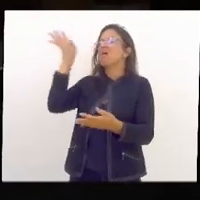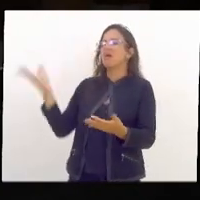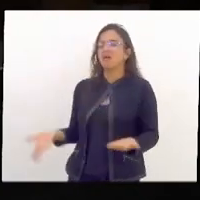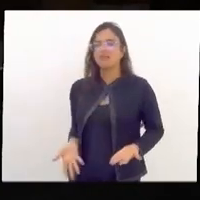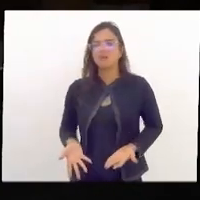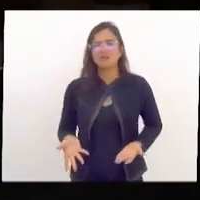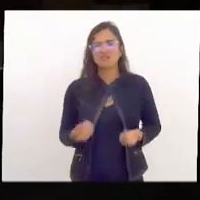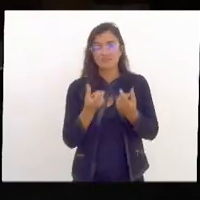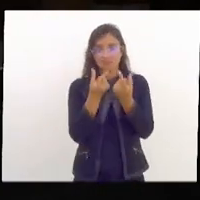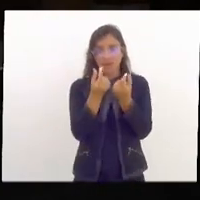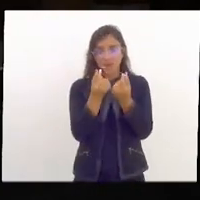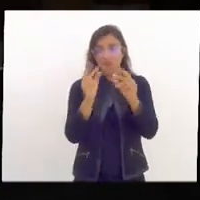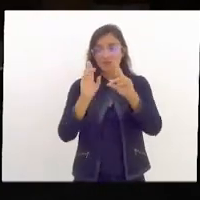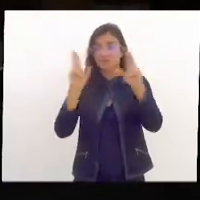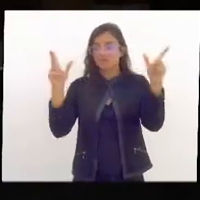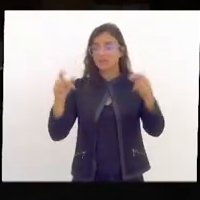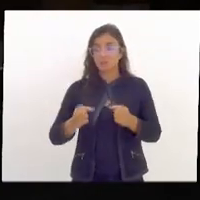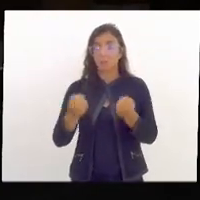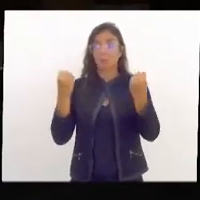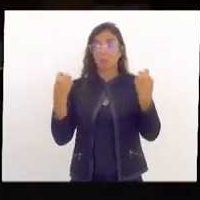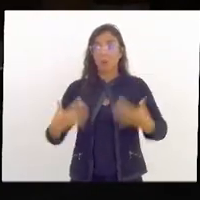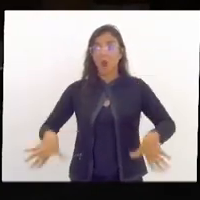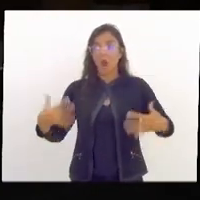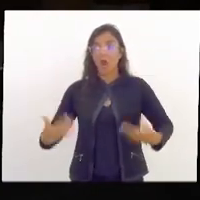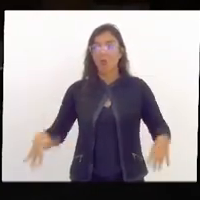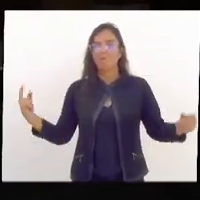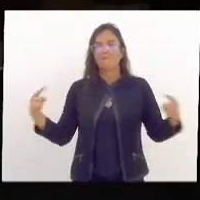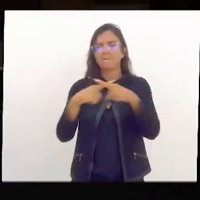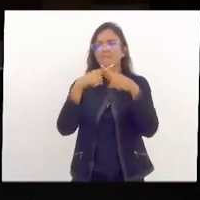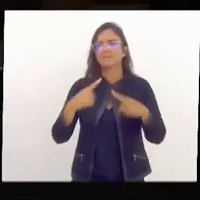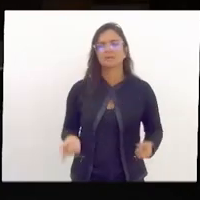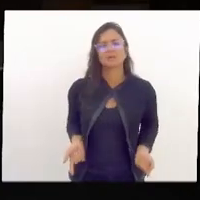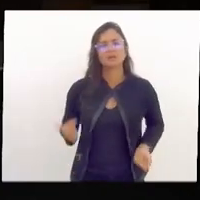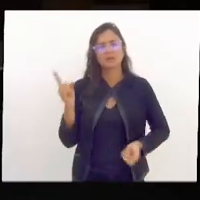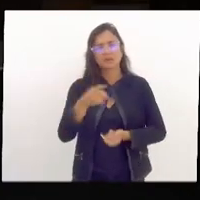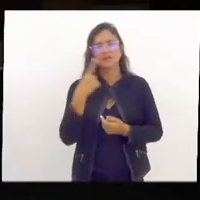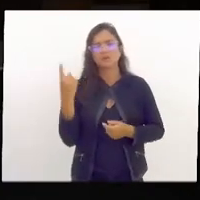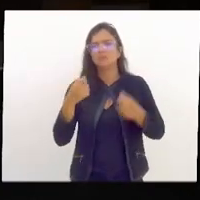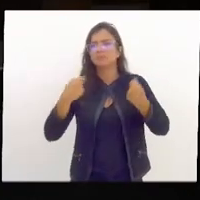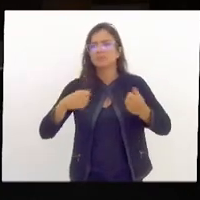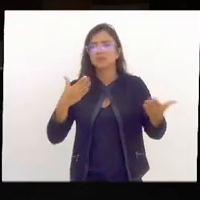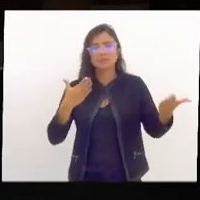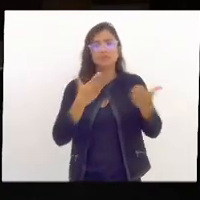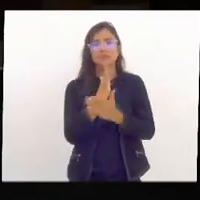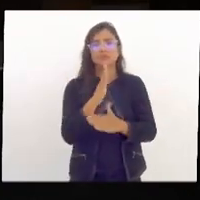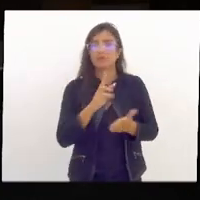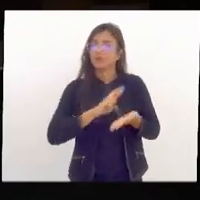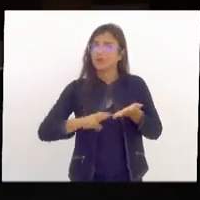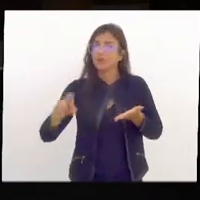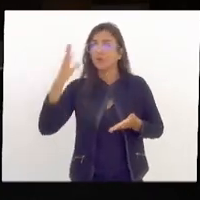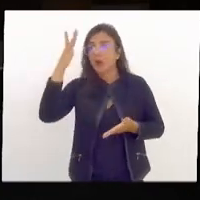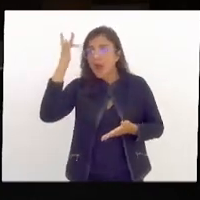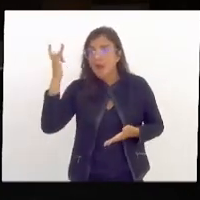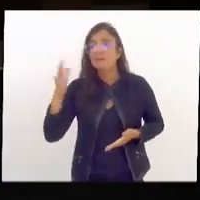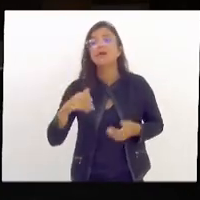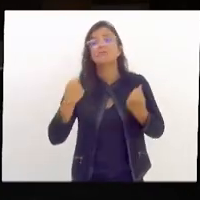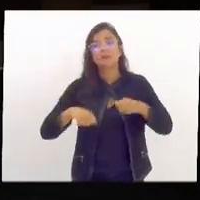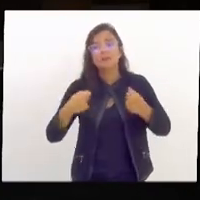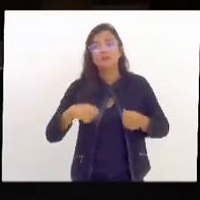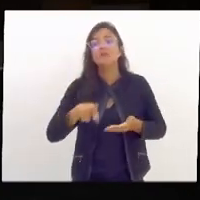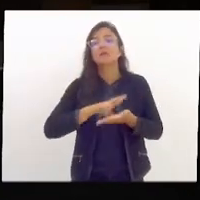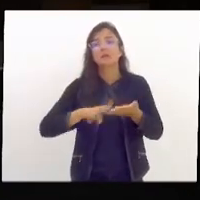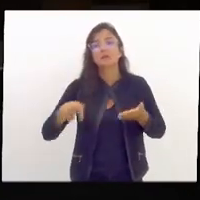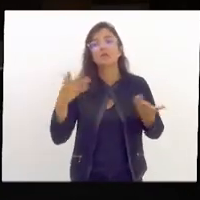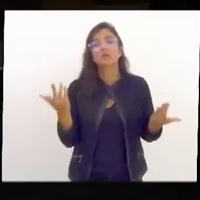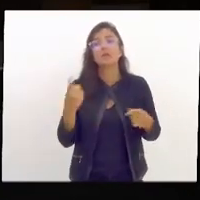diferença é gritante. Então, nós, enquanto representantes do parlamento, precisamos aprovar esse relatório amanhã, que a gente possa remeter esse